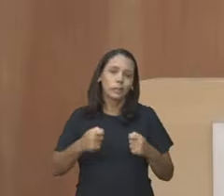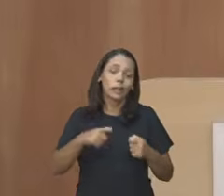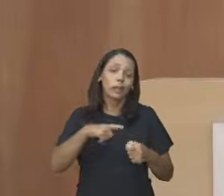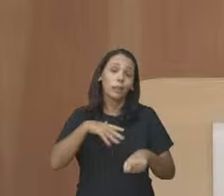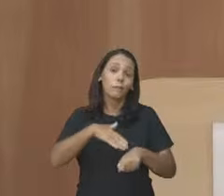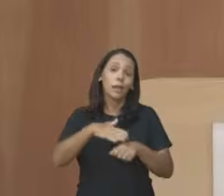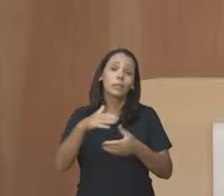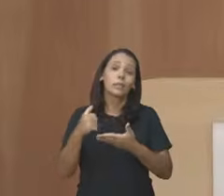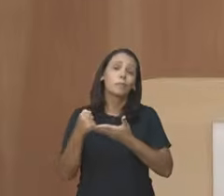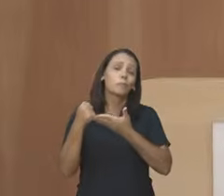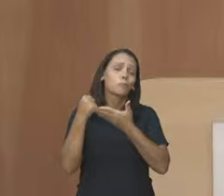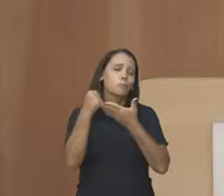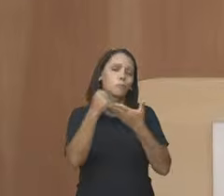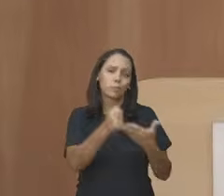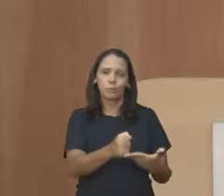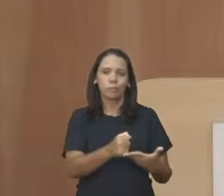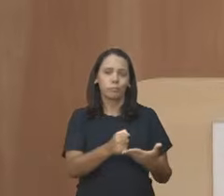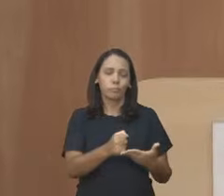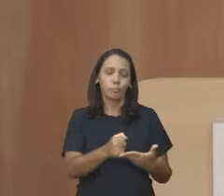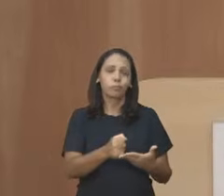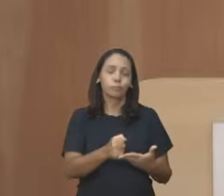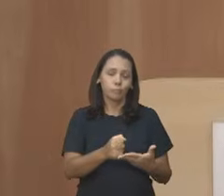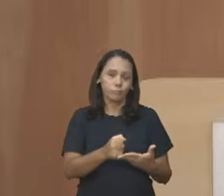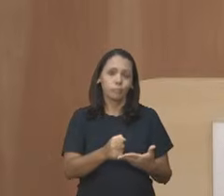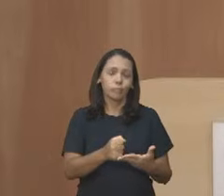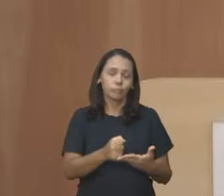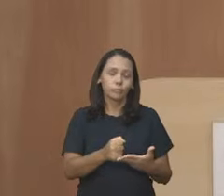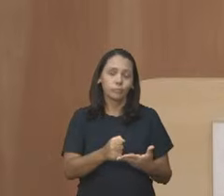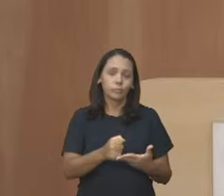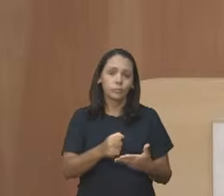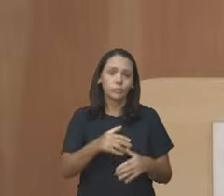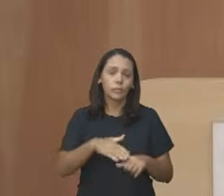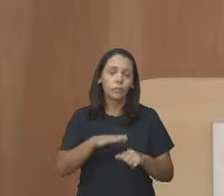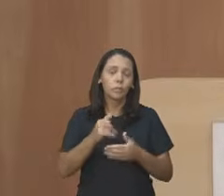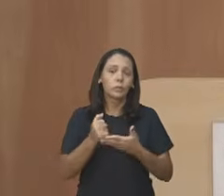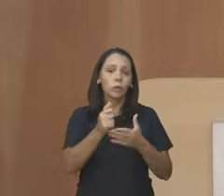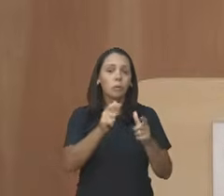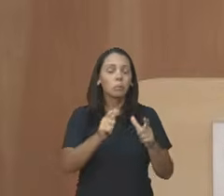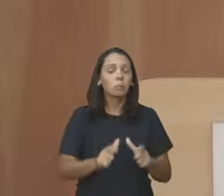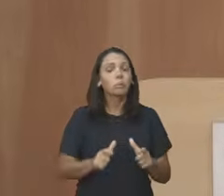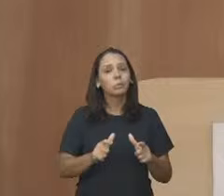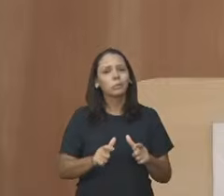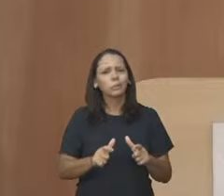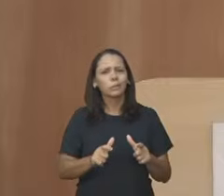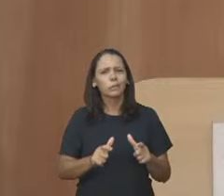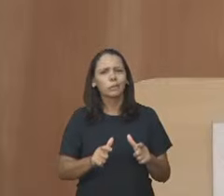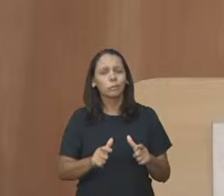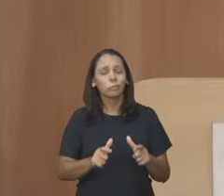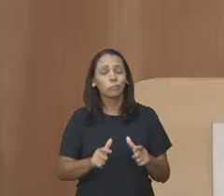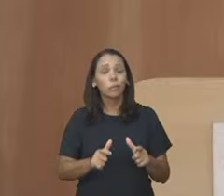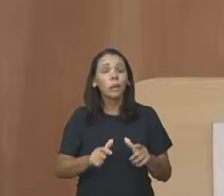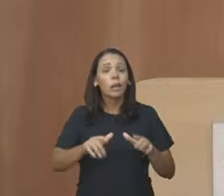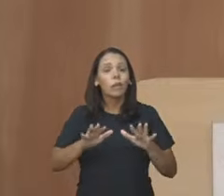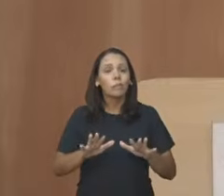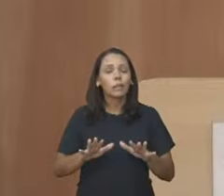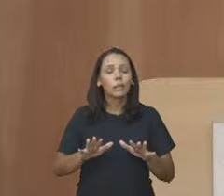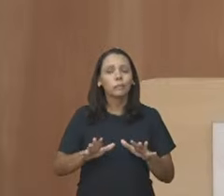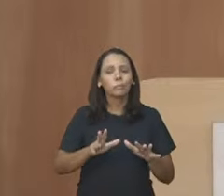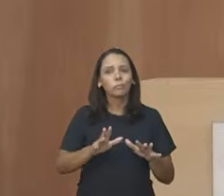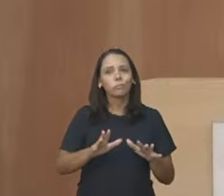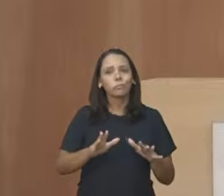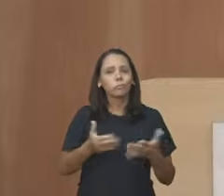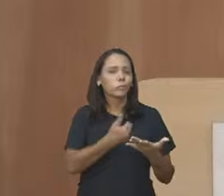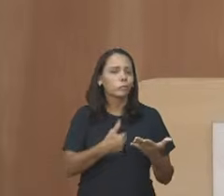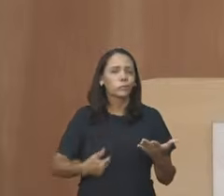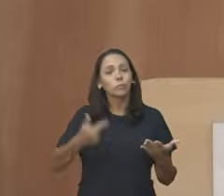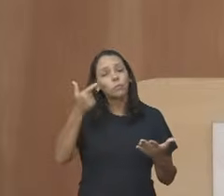deveria acessar onde o poder público não consegue por falta de recurso, por falta de braço. Mas hoje a gente